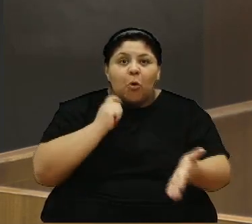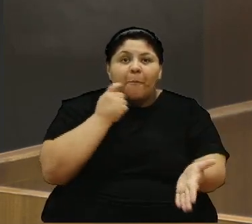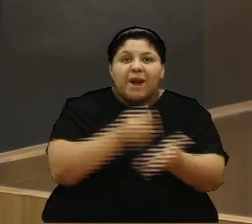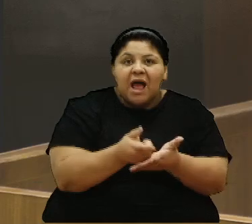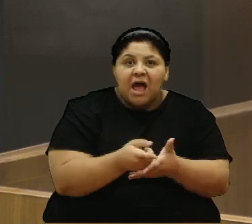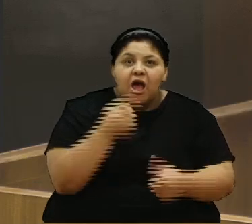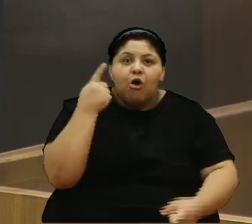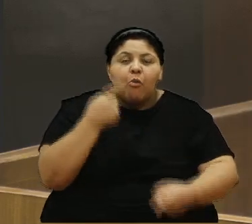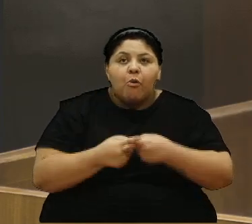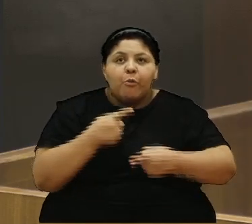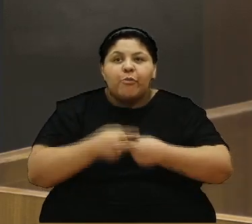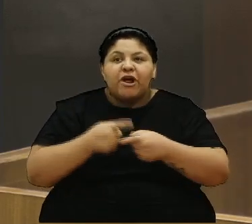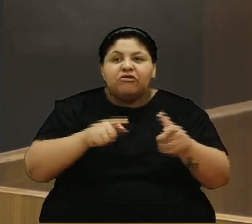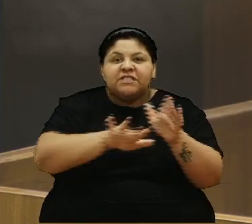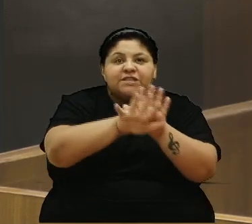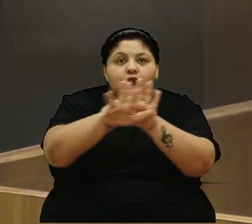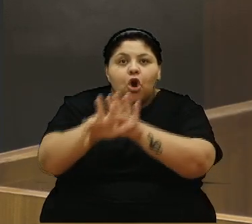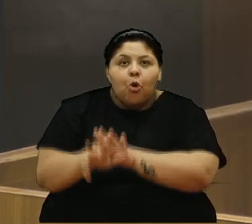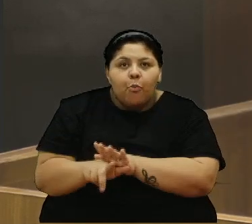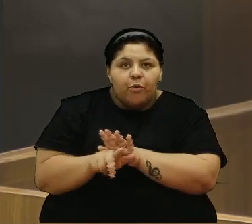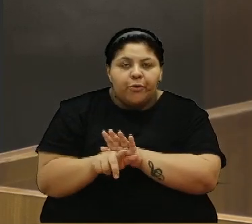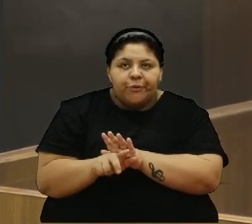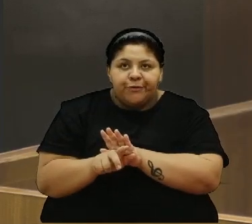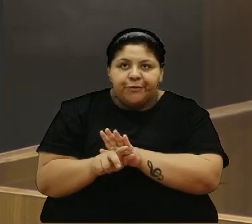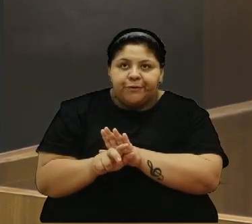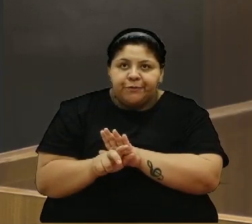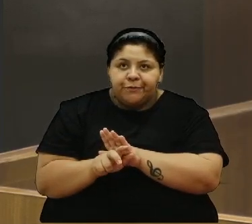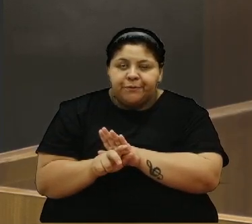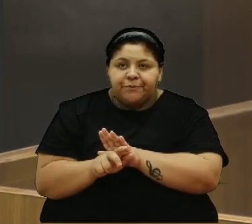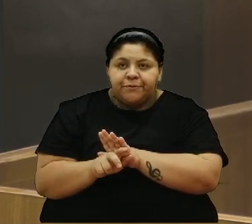por causa deste roubo.